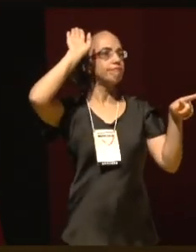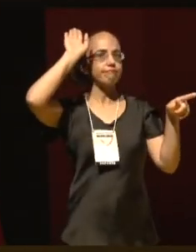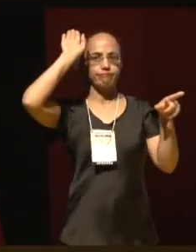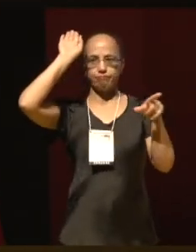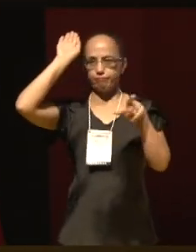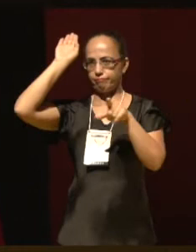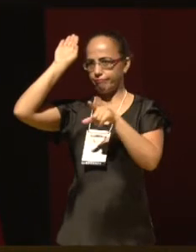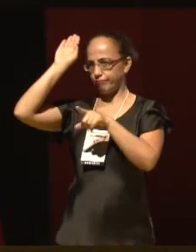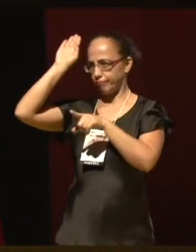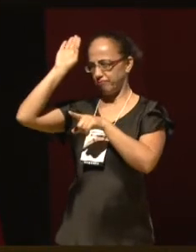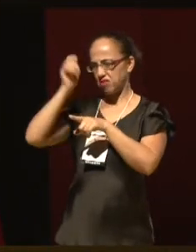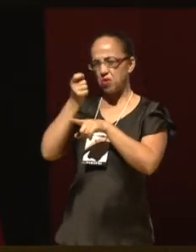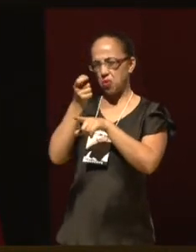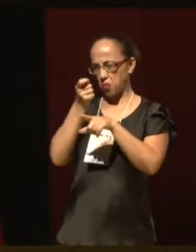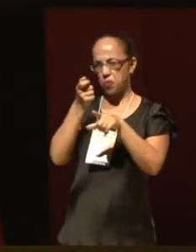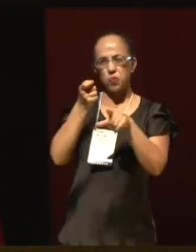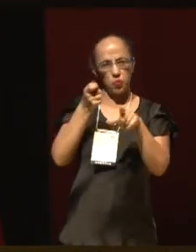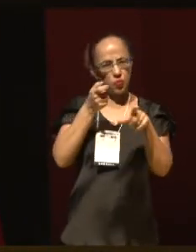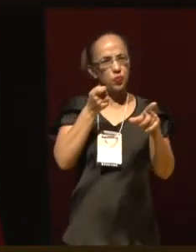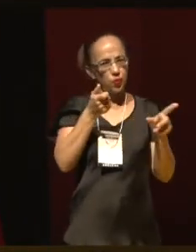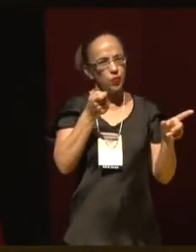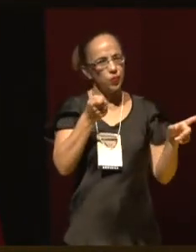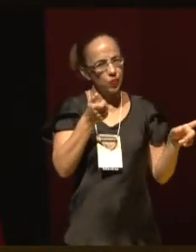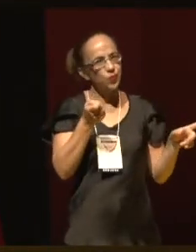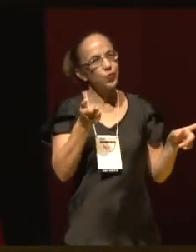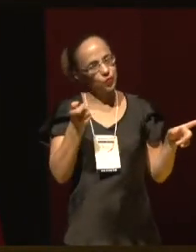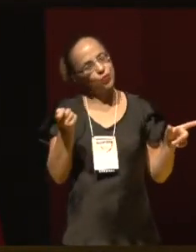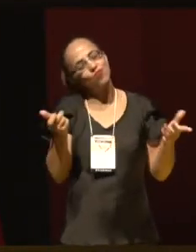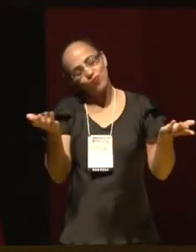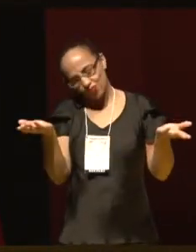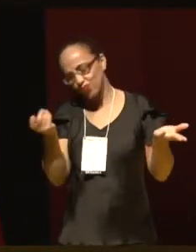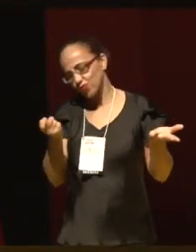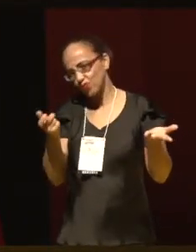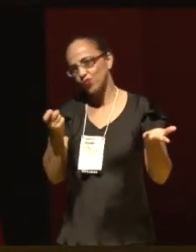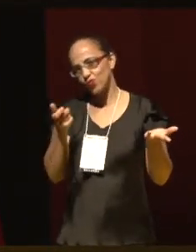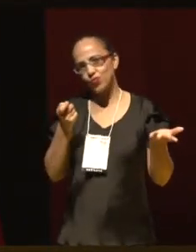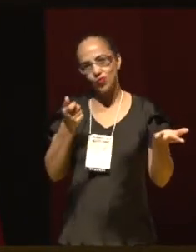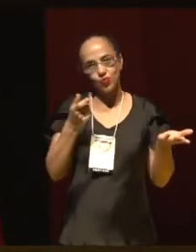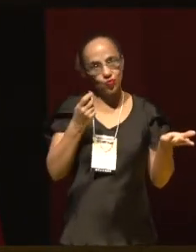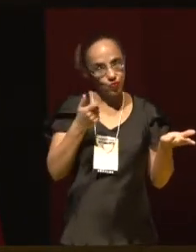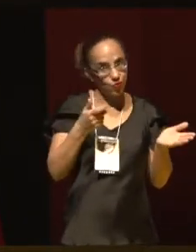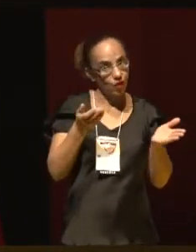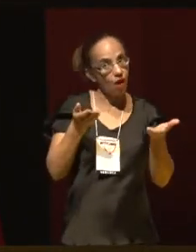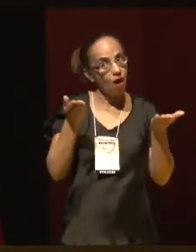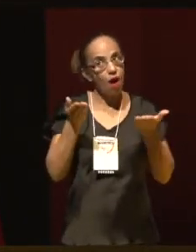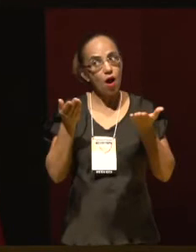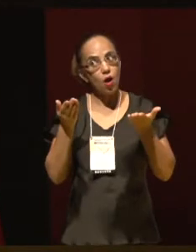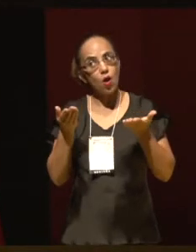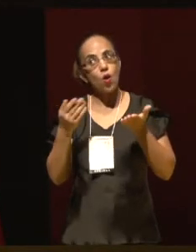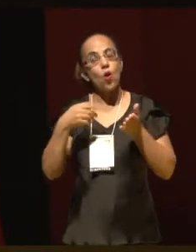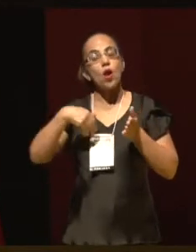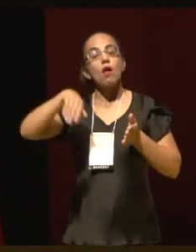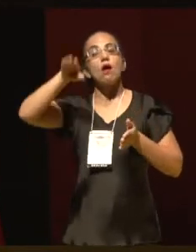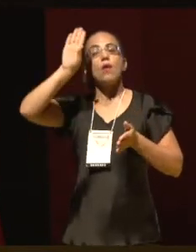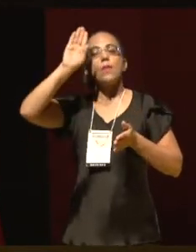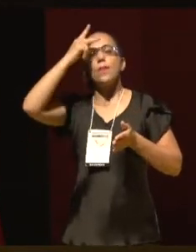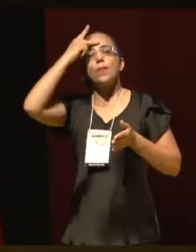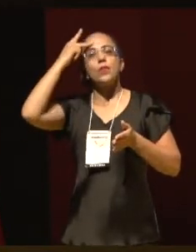É um número pequeno. É um número pequeno. Agora, levantem as mãos as pessoas